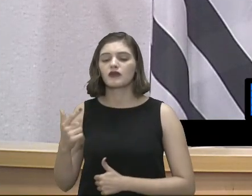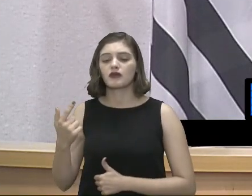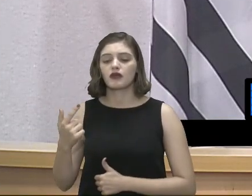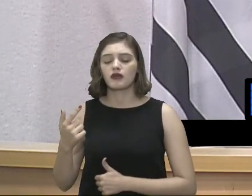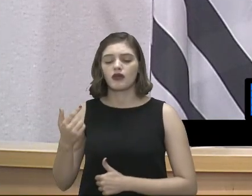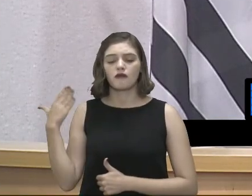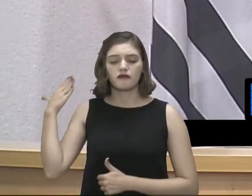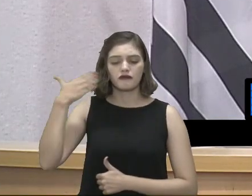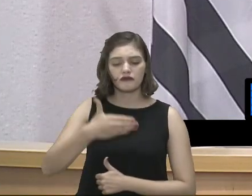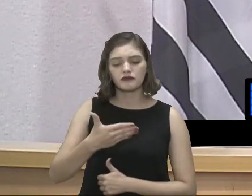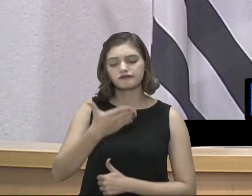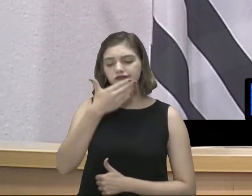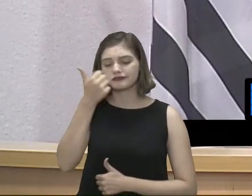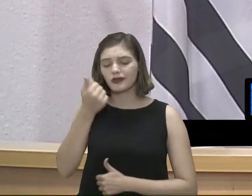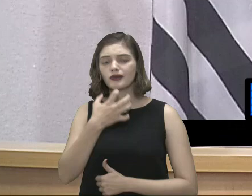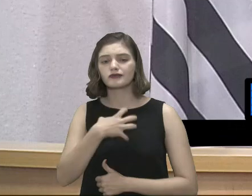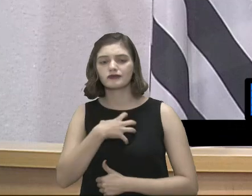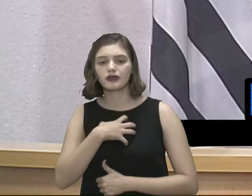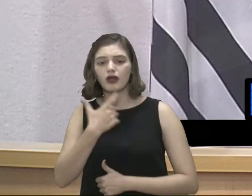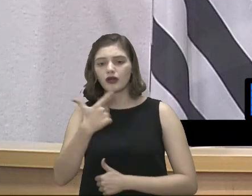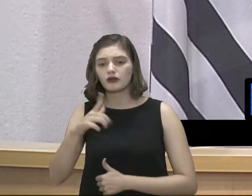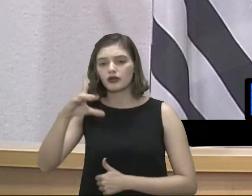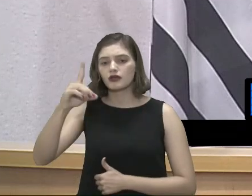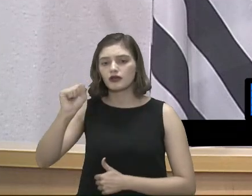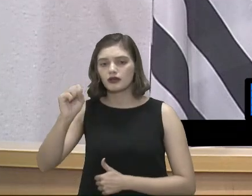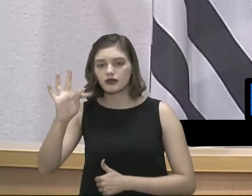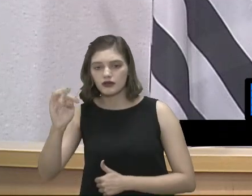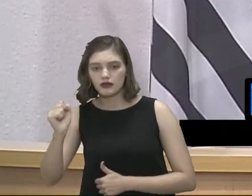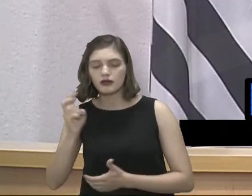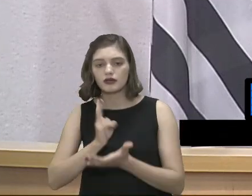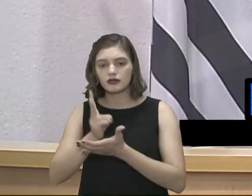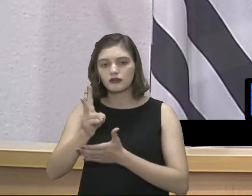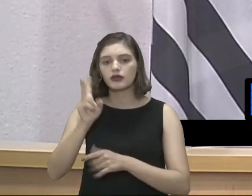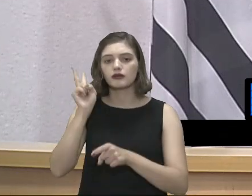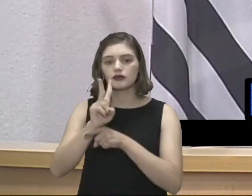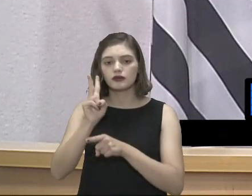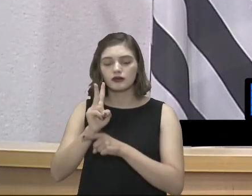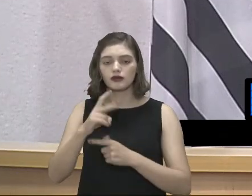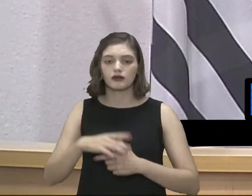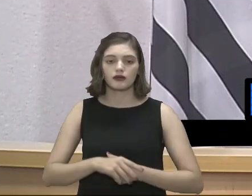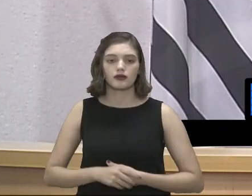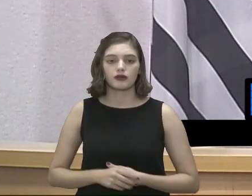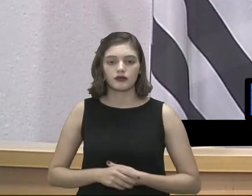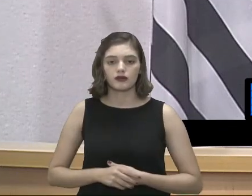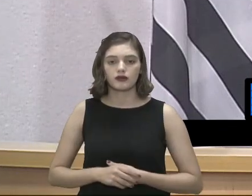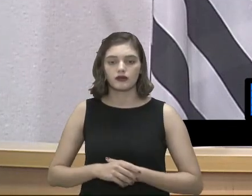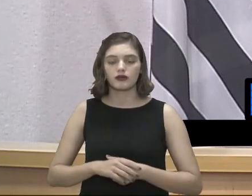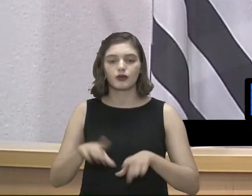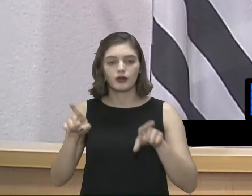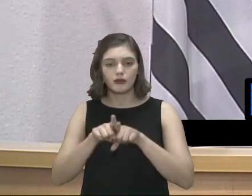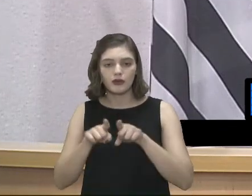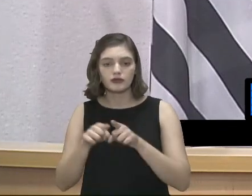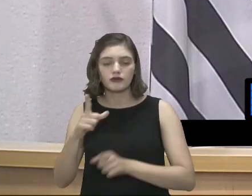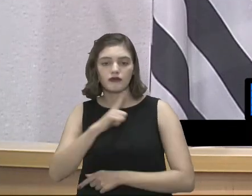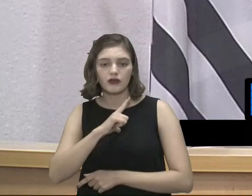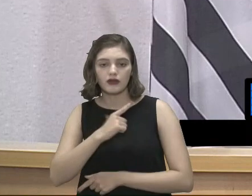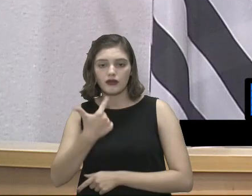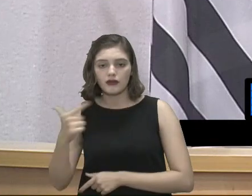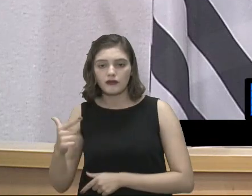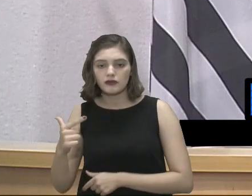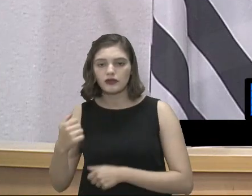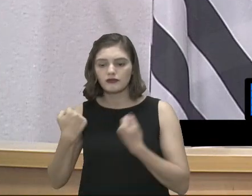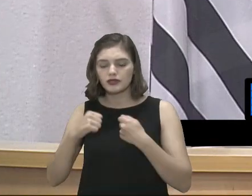intenções. Não possuo nenhum DST, nenhum IST, sempre fui uma pessoa que me cuidei. E mesmo as pessoas que possuem não têm que